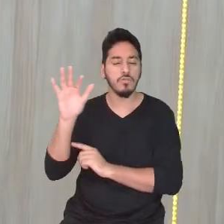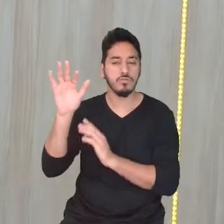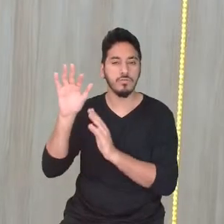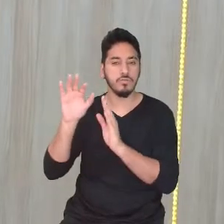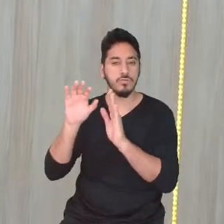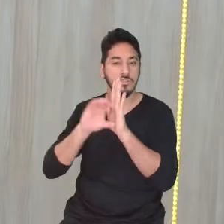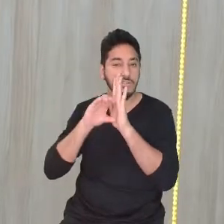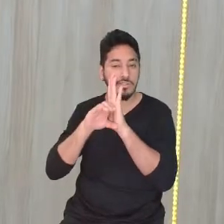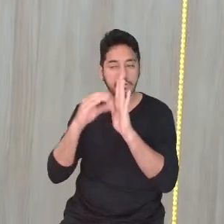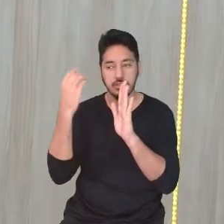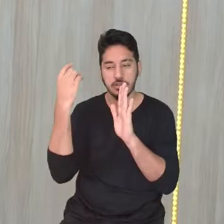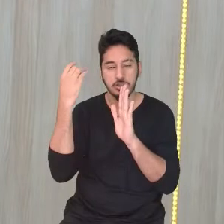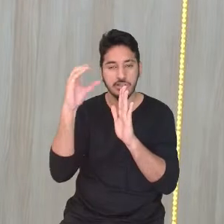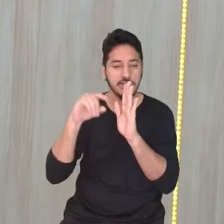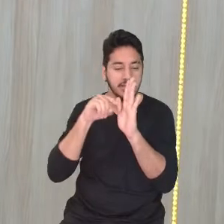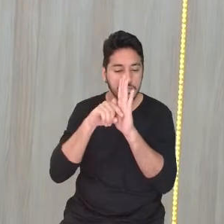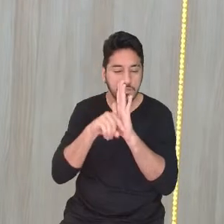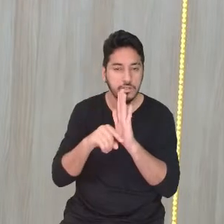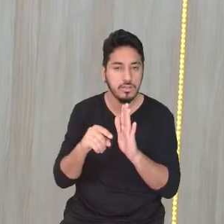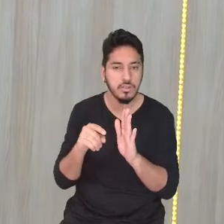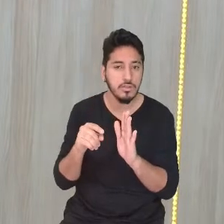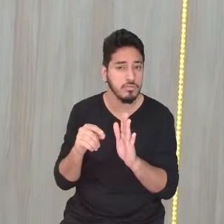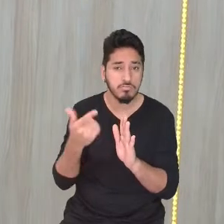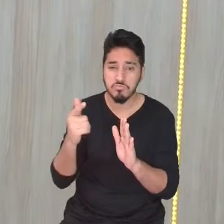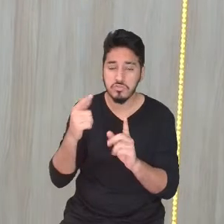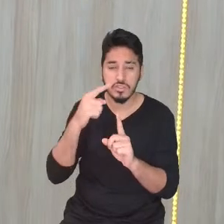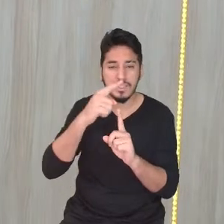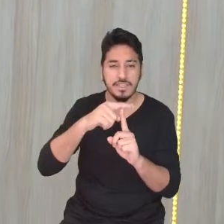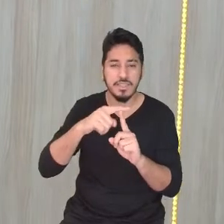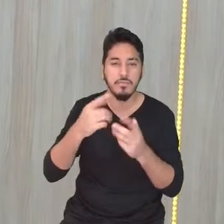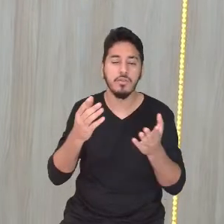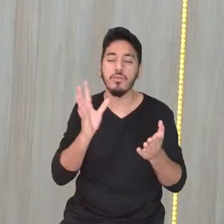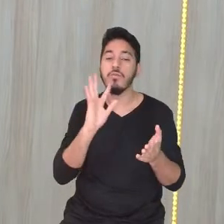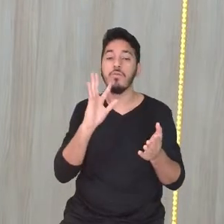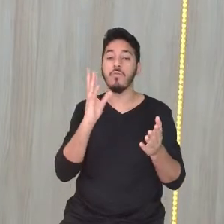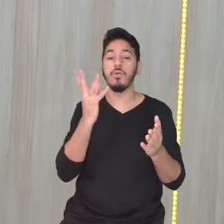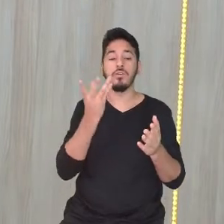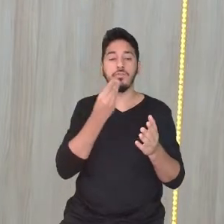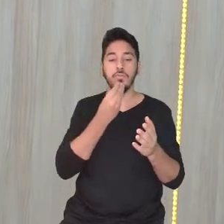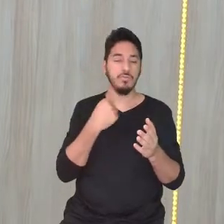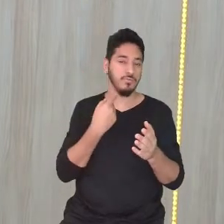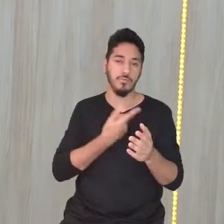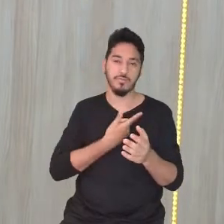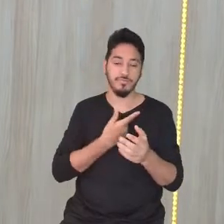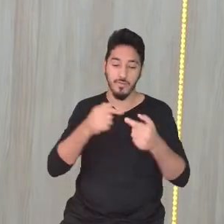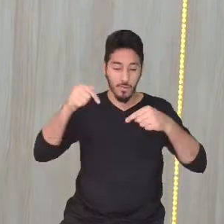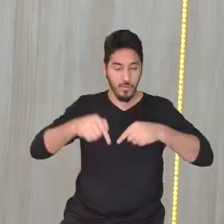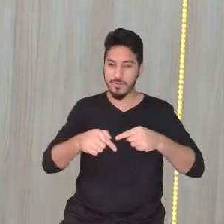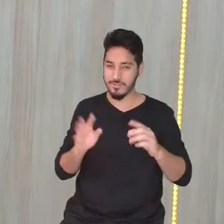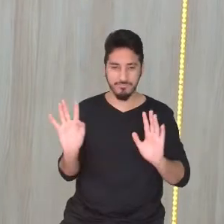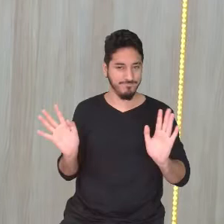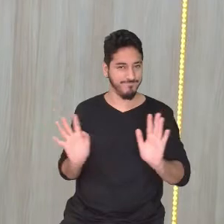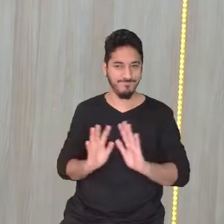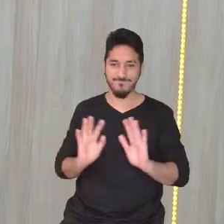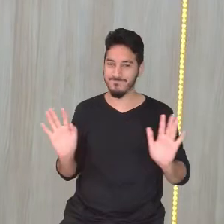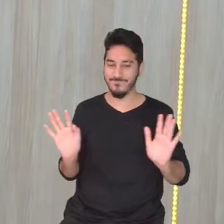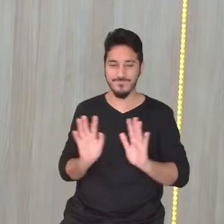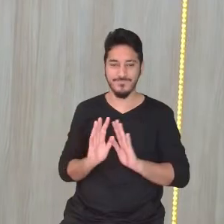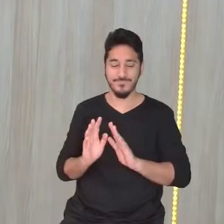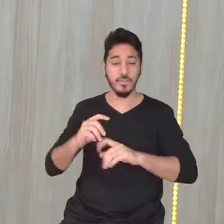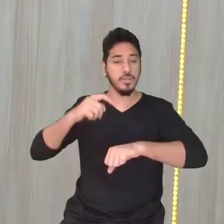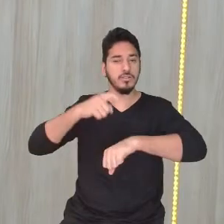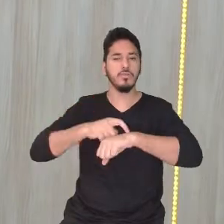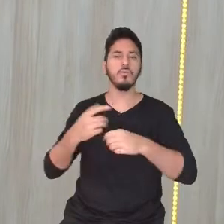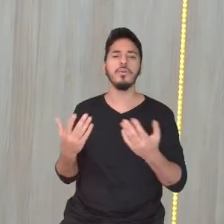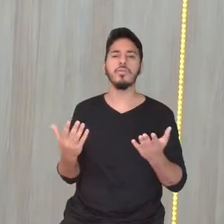não tivessem esse tipo de conhecimento, a gente não estaria onde está hoje. Nesse momento,